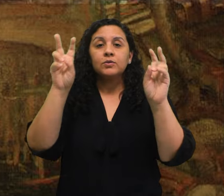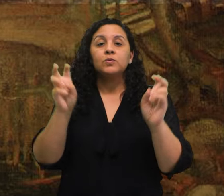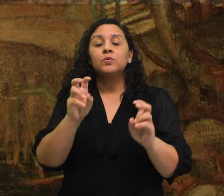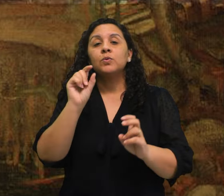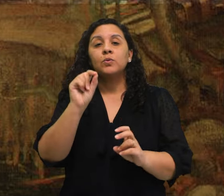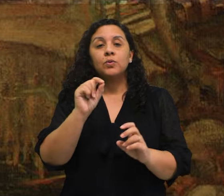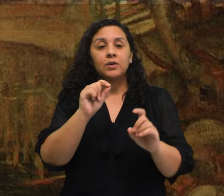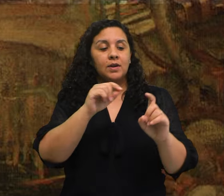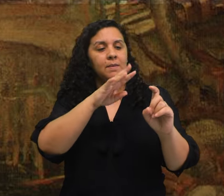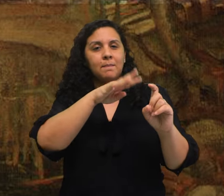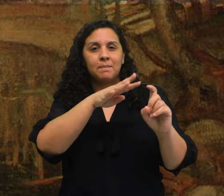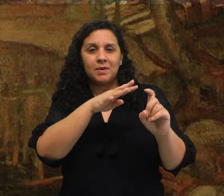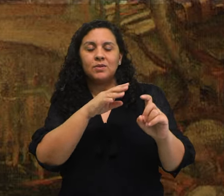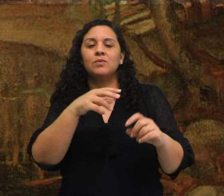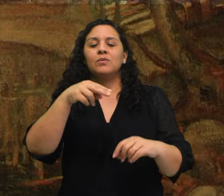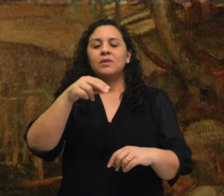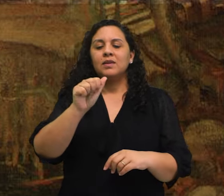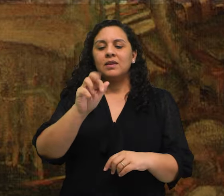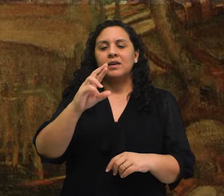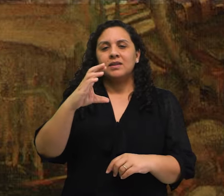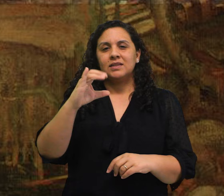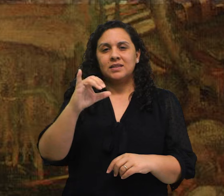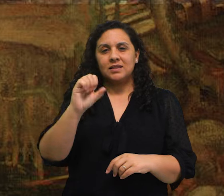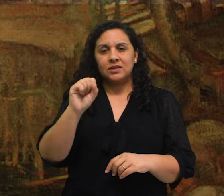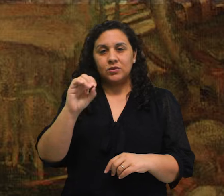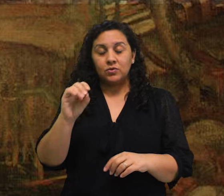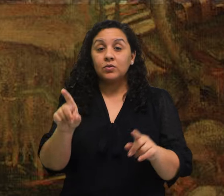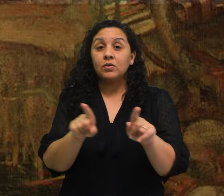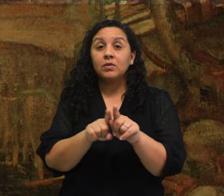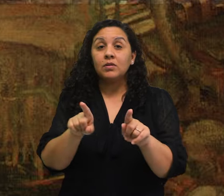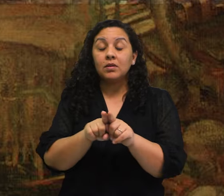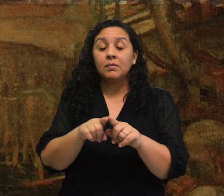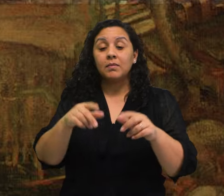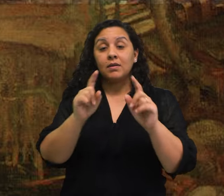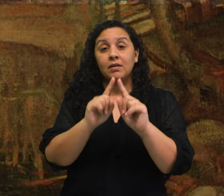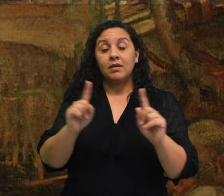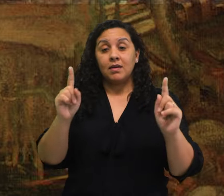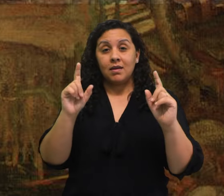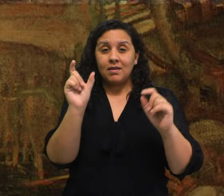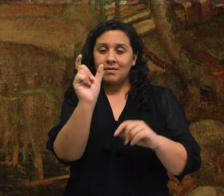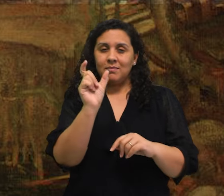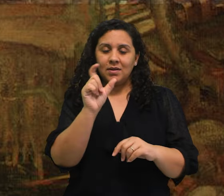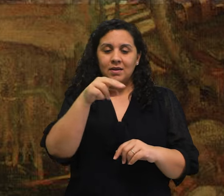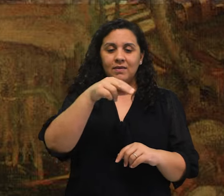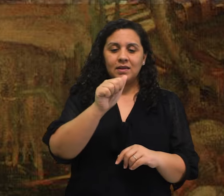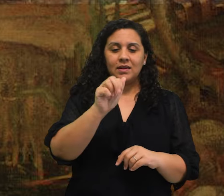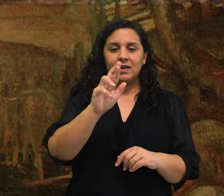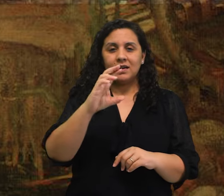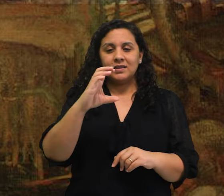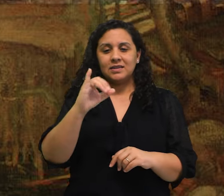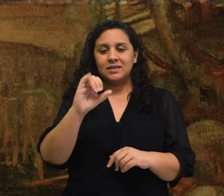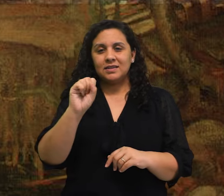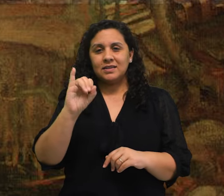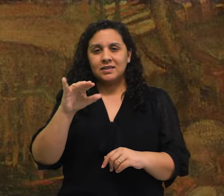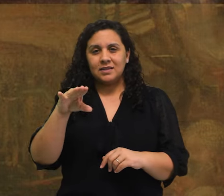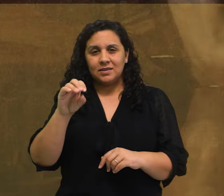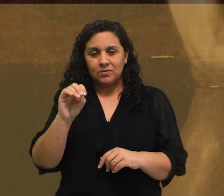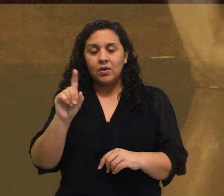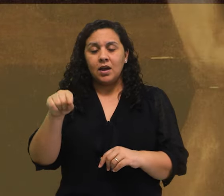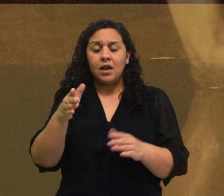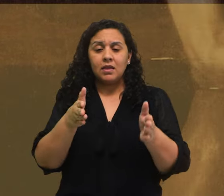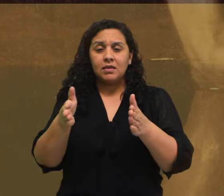de Narciso e do narcisismo nesse momento contemporâneo na nossa